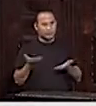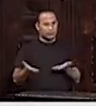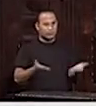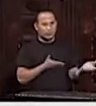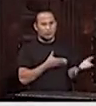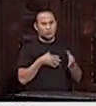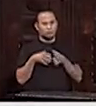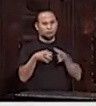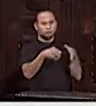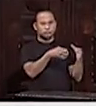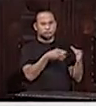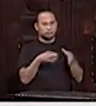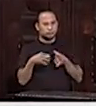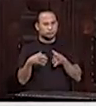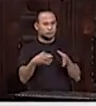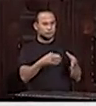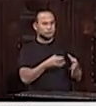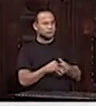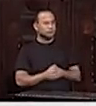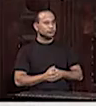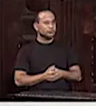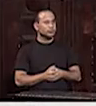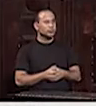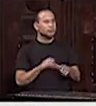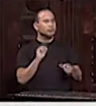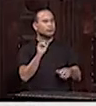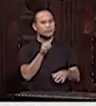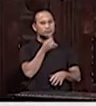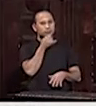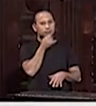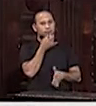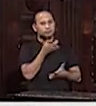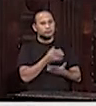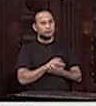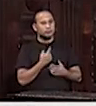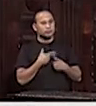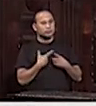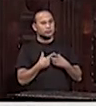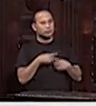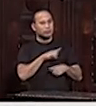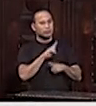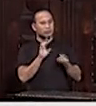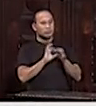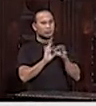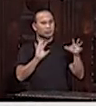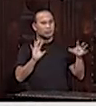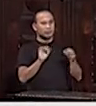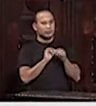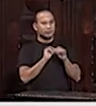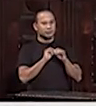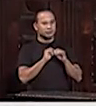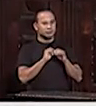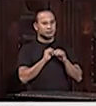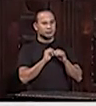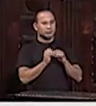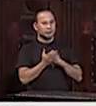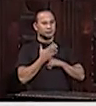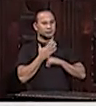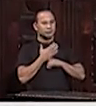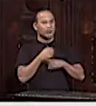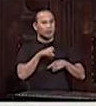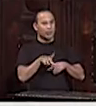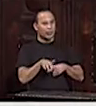tal setor, de tal setor, de tal setor, o que é lamentável, porque não nos permite fazer a discussão da